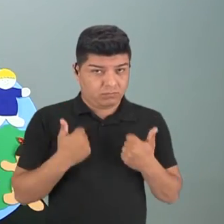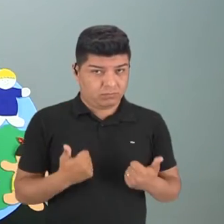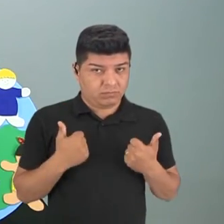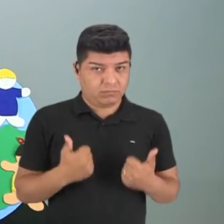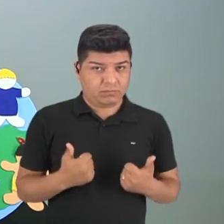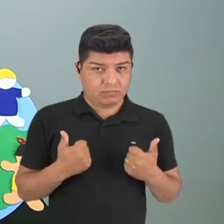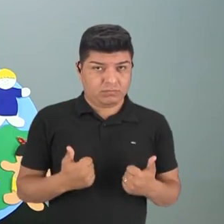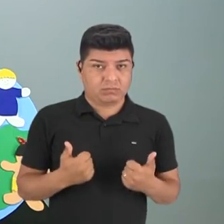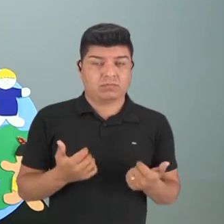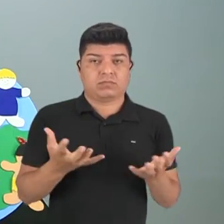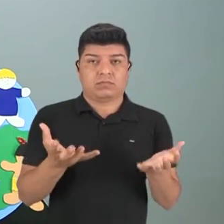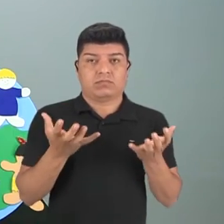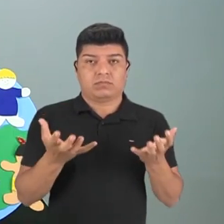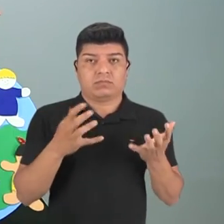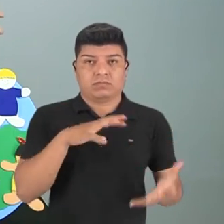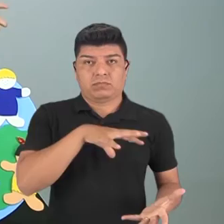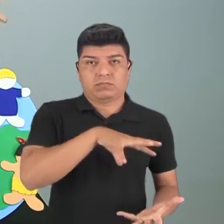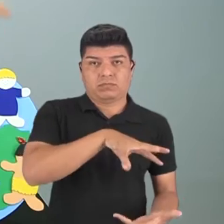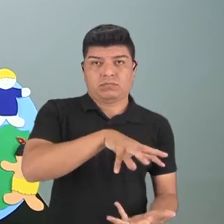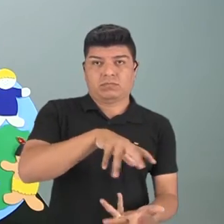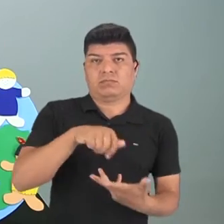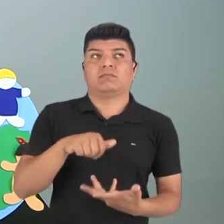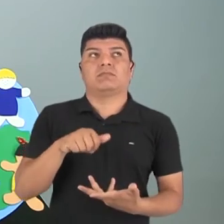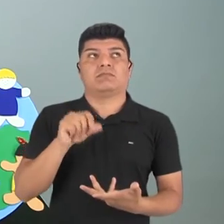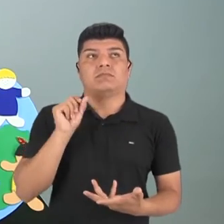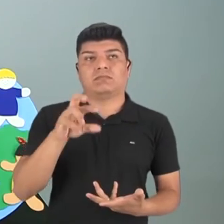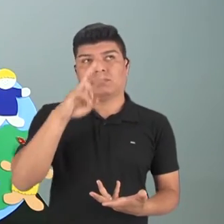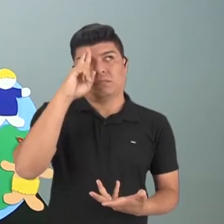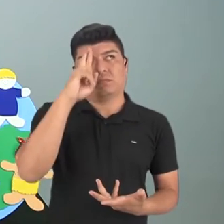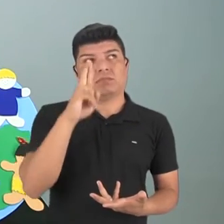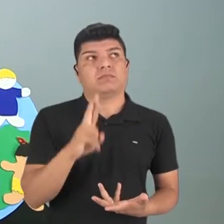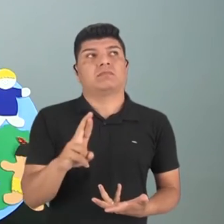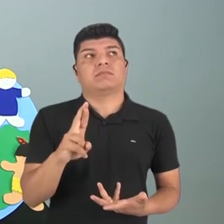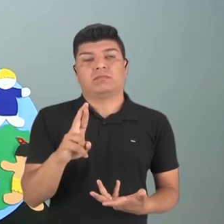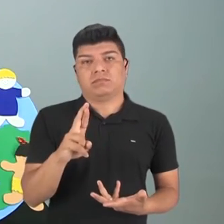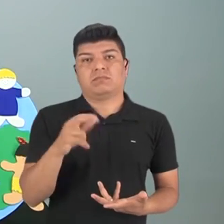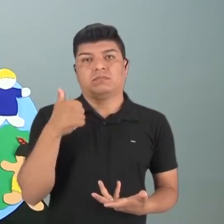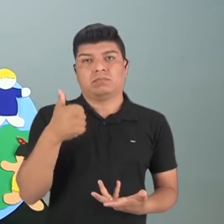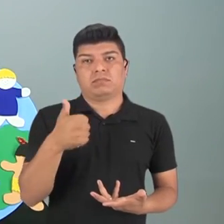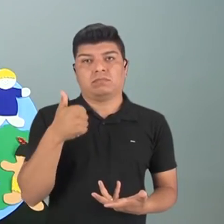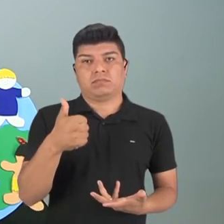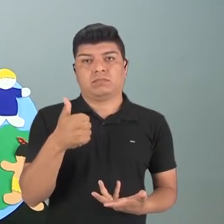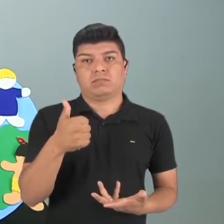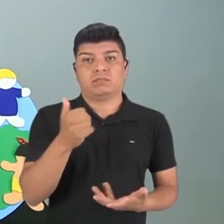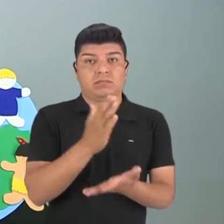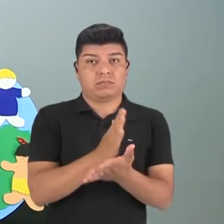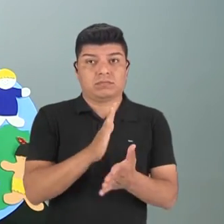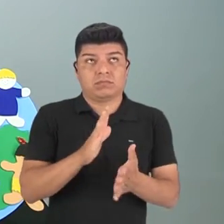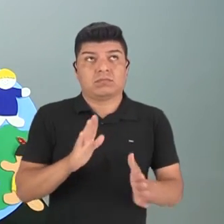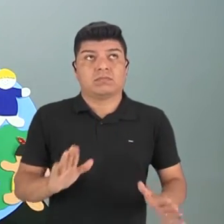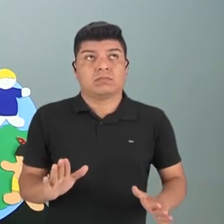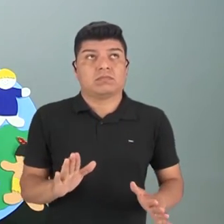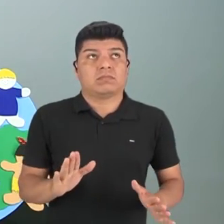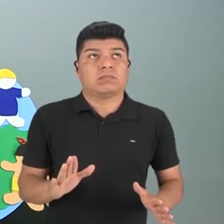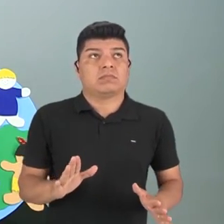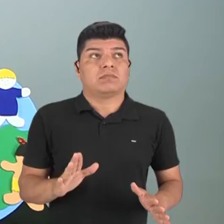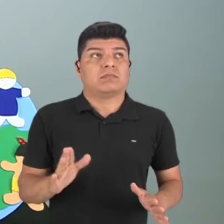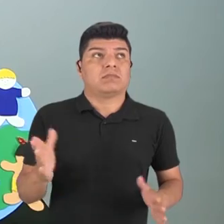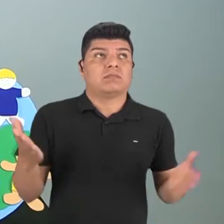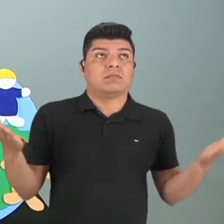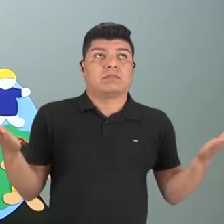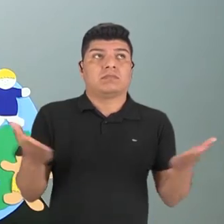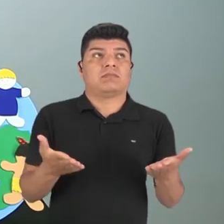isso aí. Nós queremos o nosso mundo cheio de respeito. E para terminar, nós